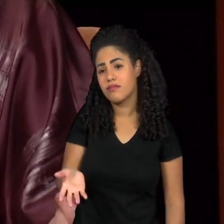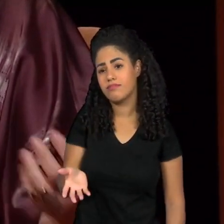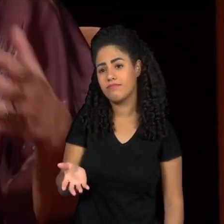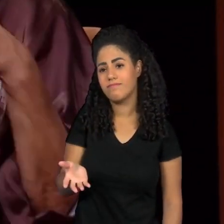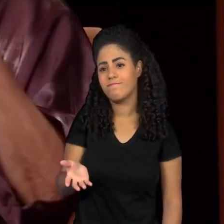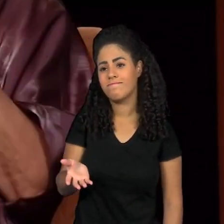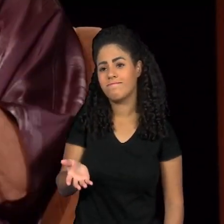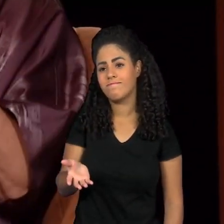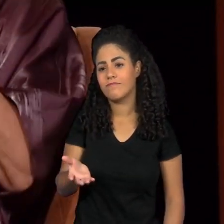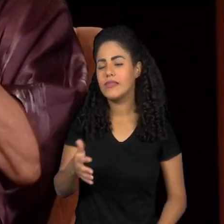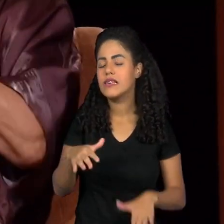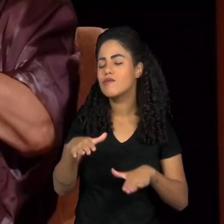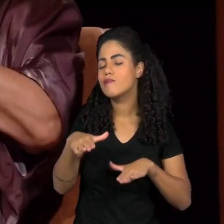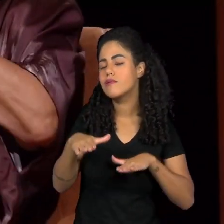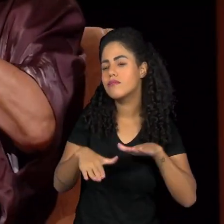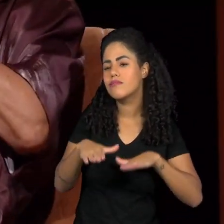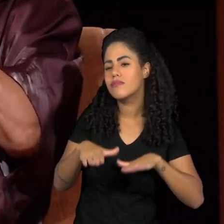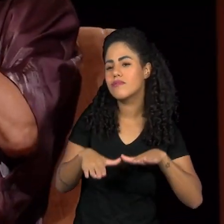ao mesmo tempo